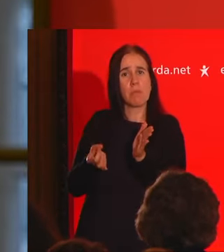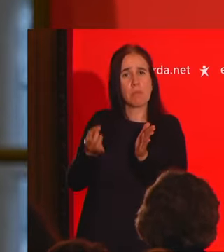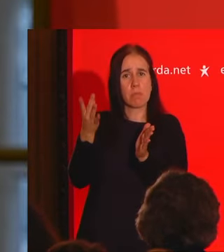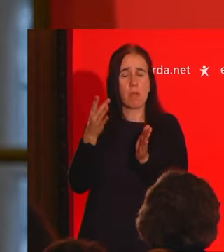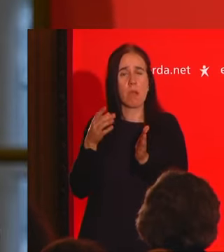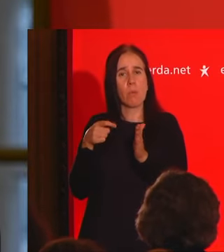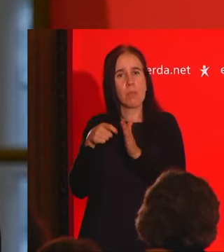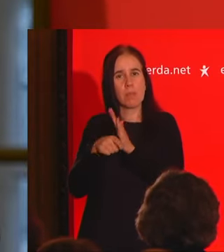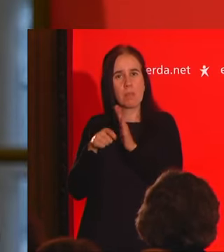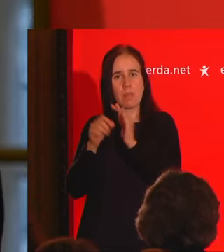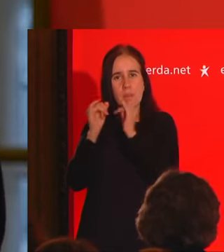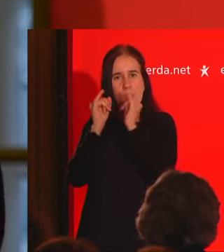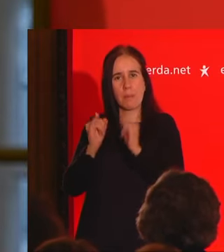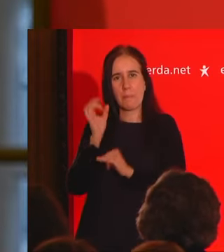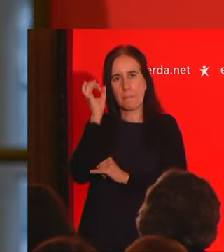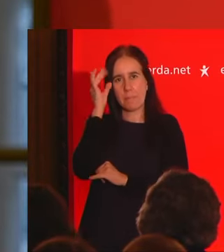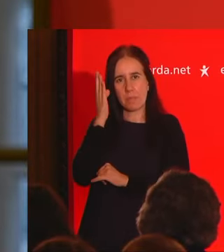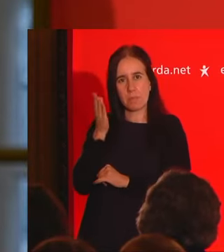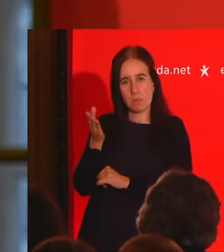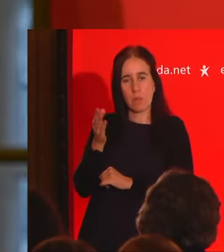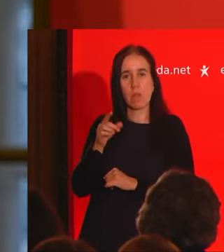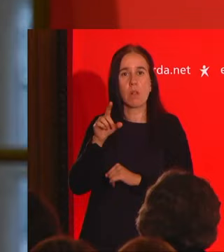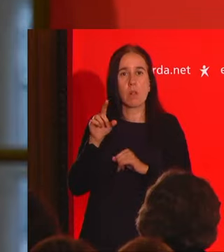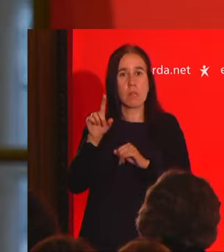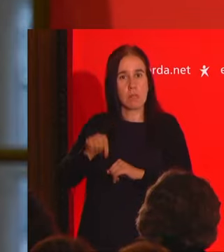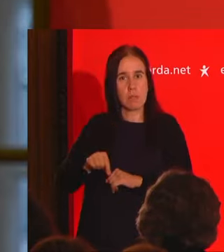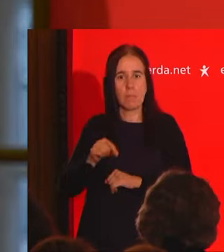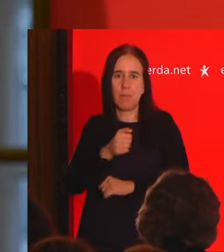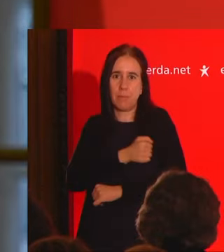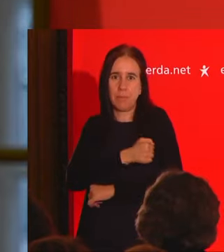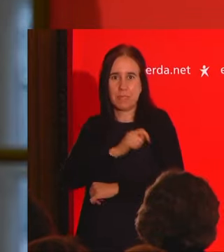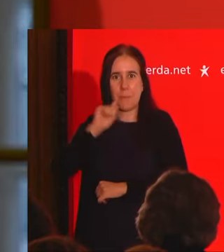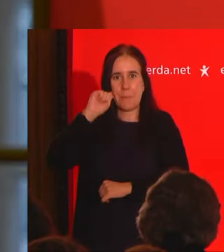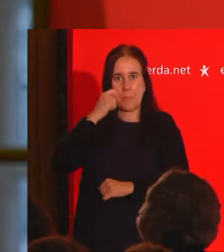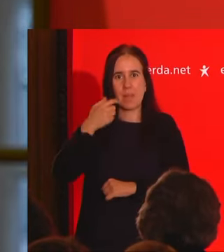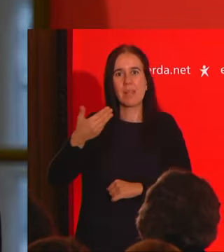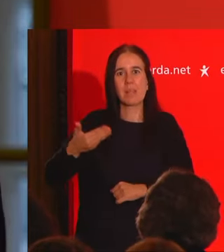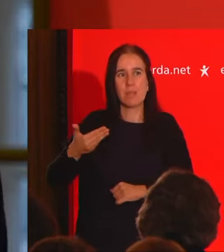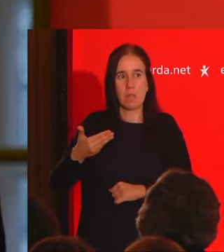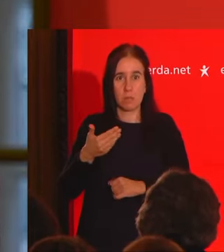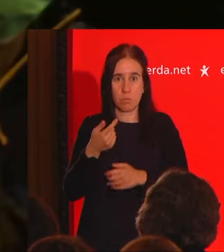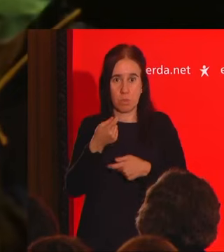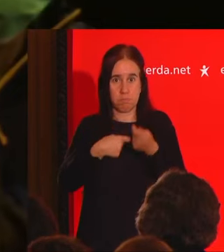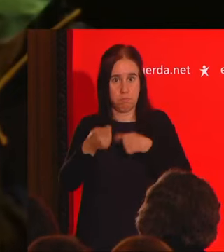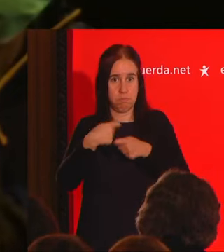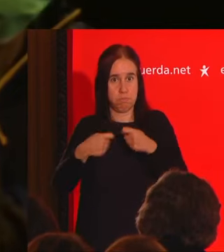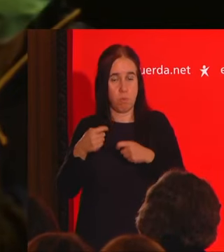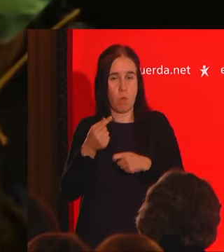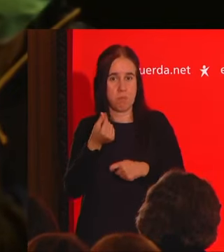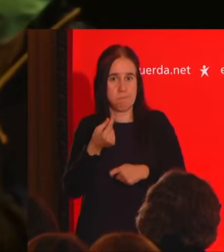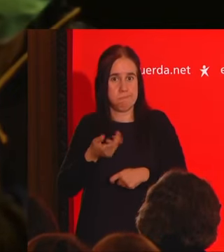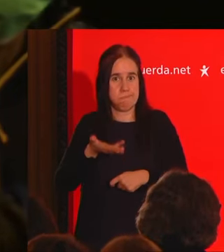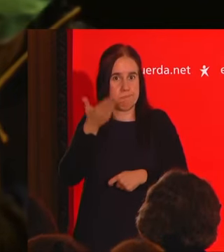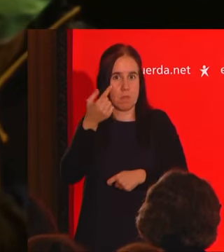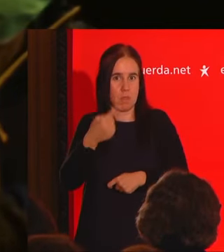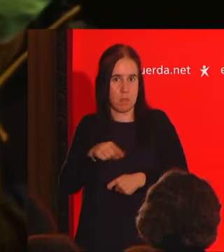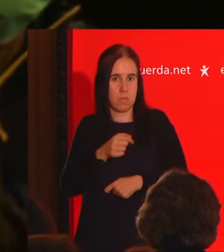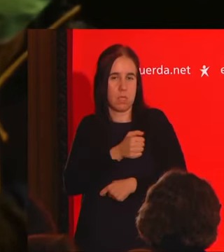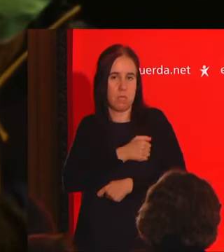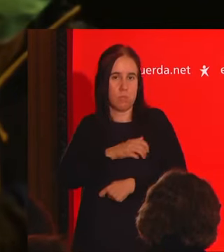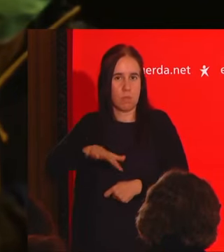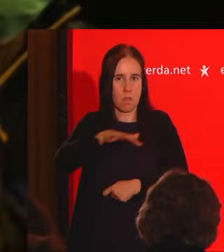crime internacional e com consequências diretas no direito à habitação. Alimentam a especulação imobiliária. Não há